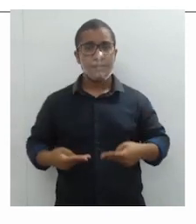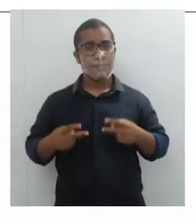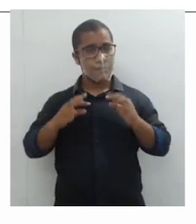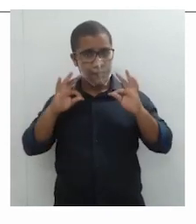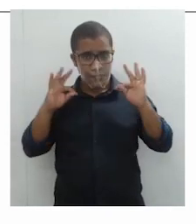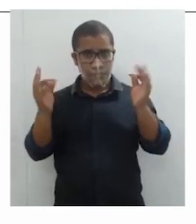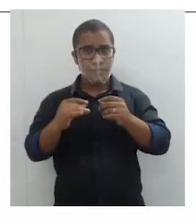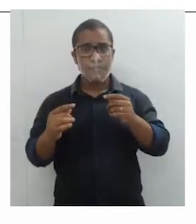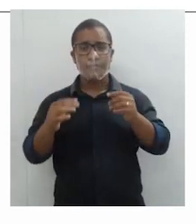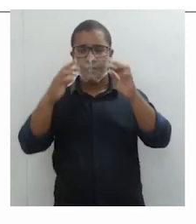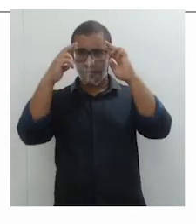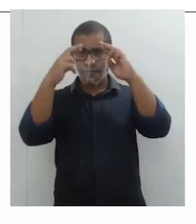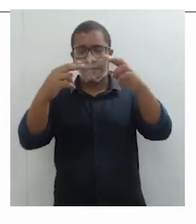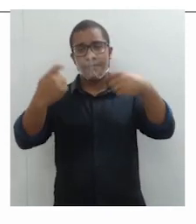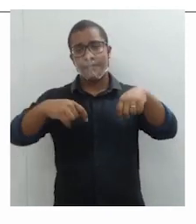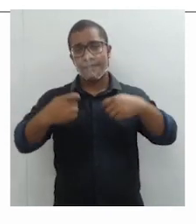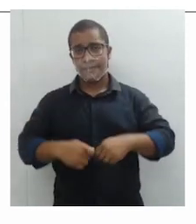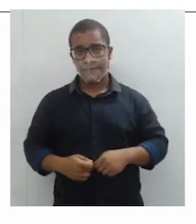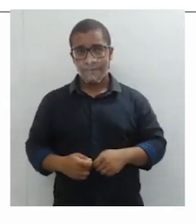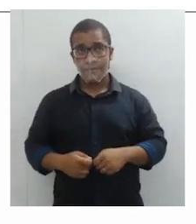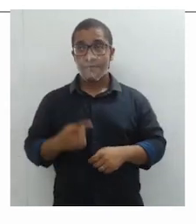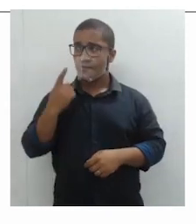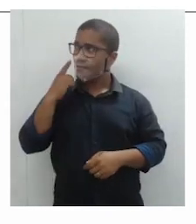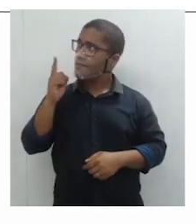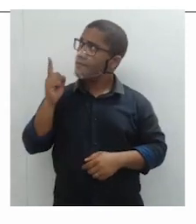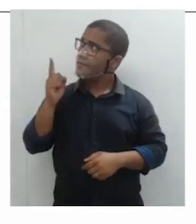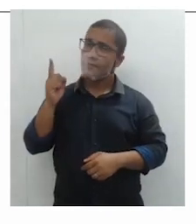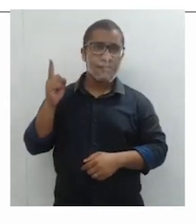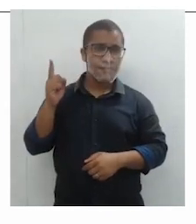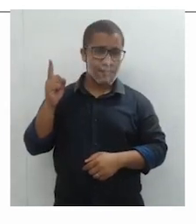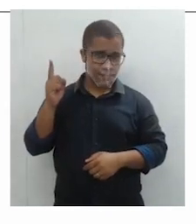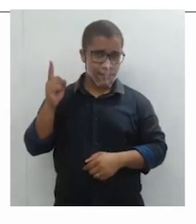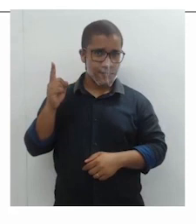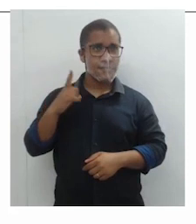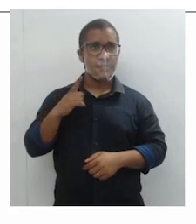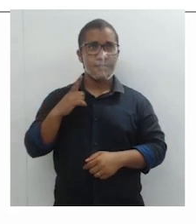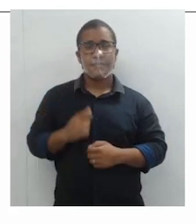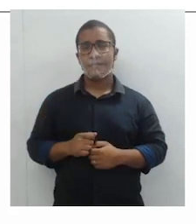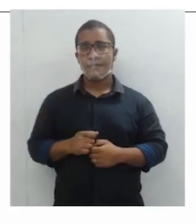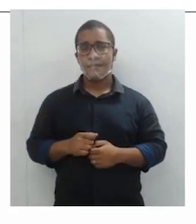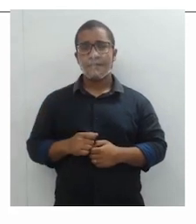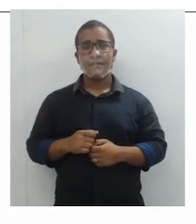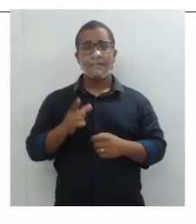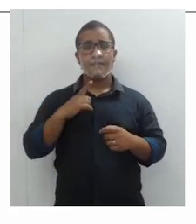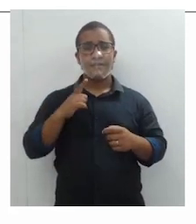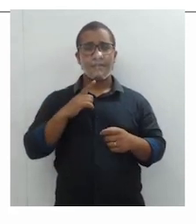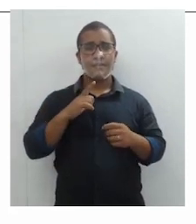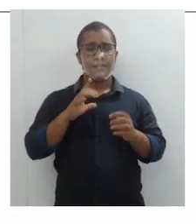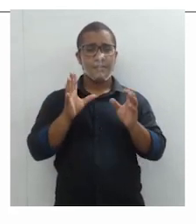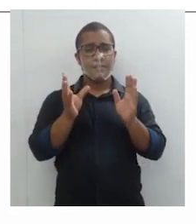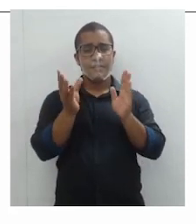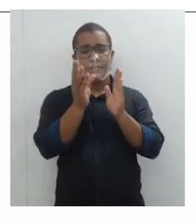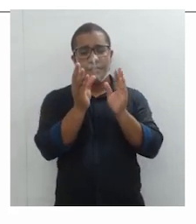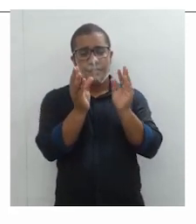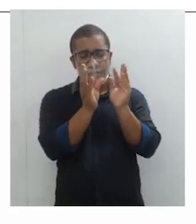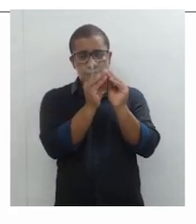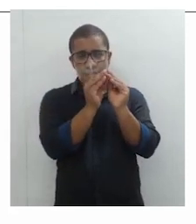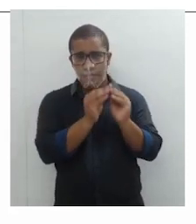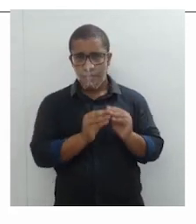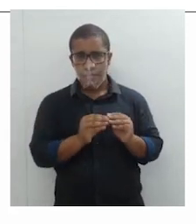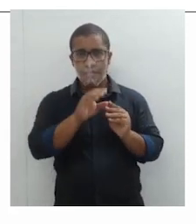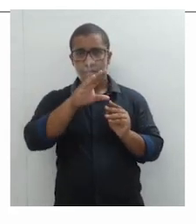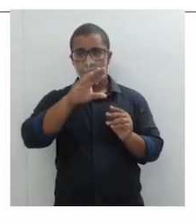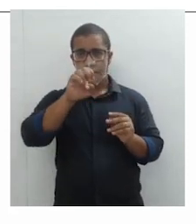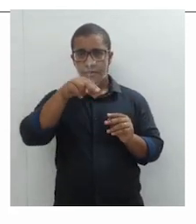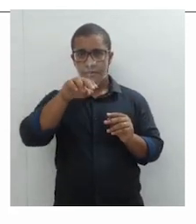vamos ver aqui uma curiosidade nós temos aqui na tela o seguinte acompanha de acordo com os dados do censo